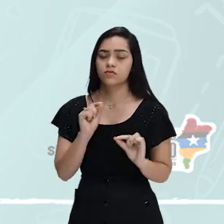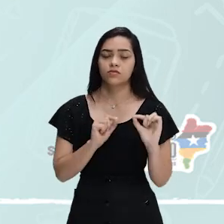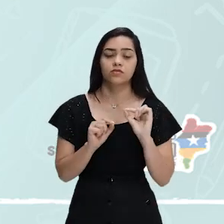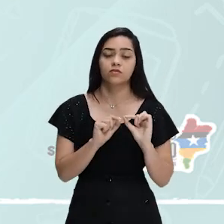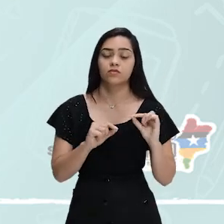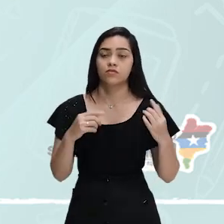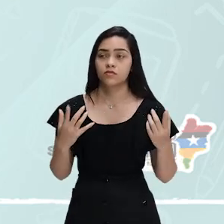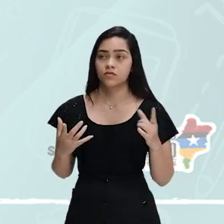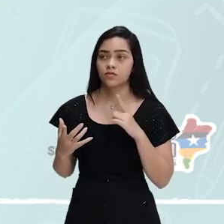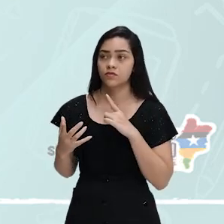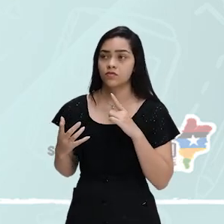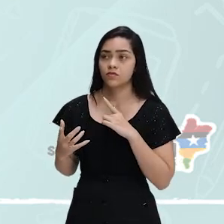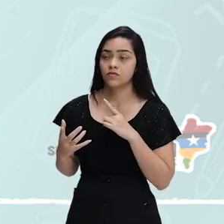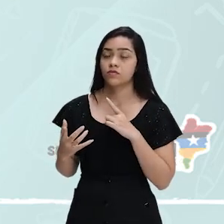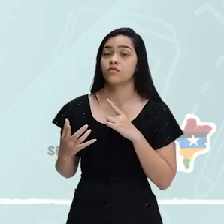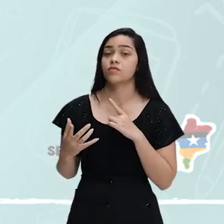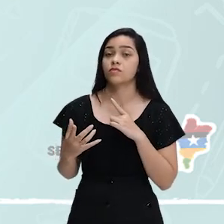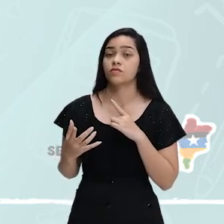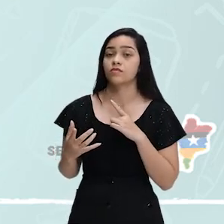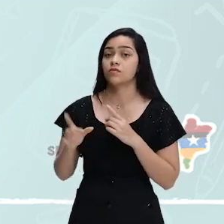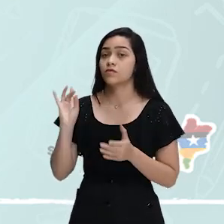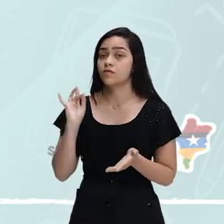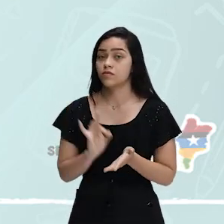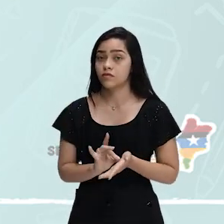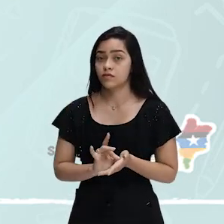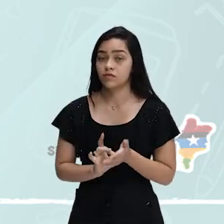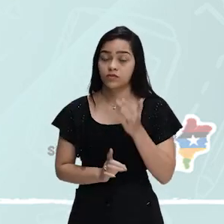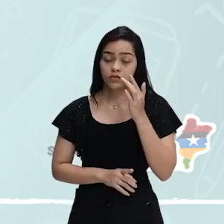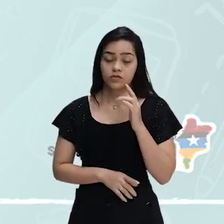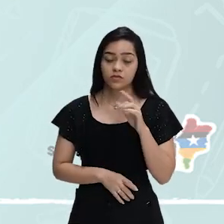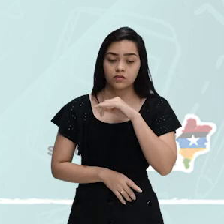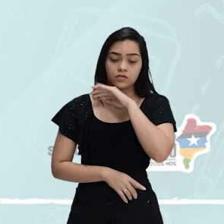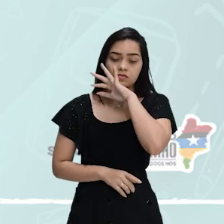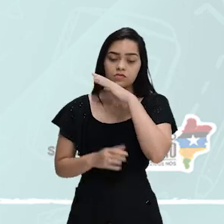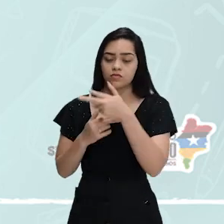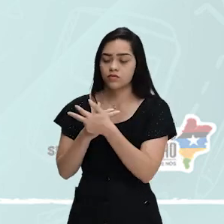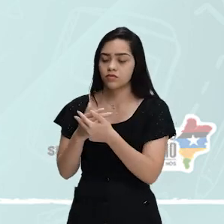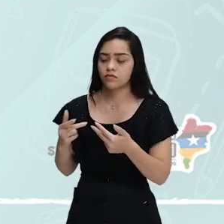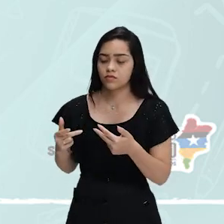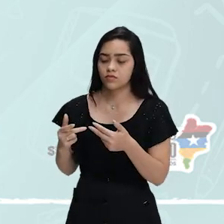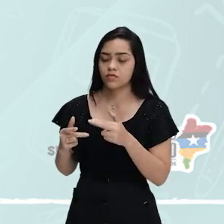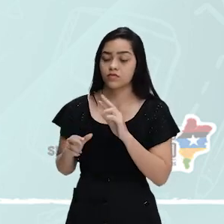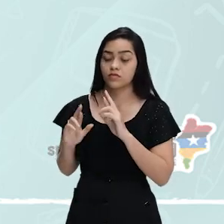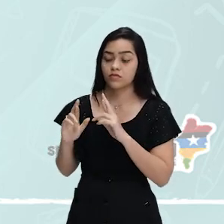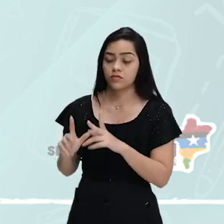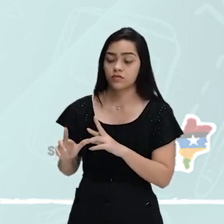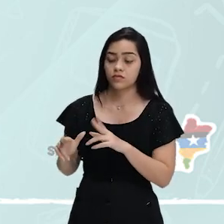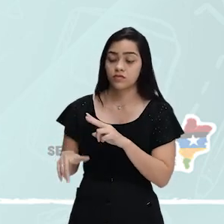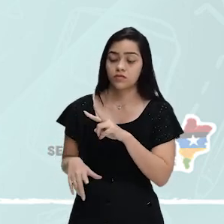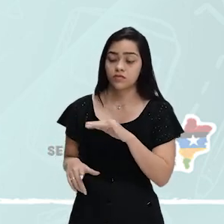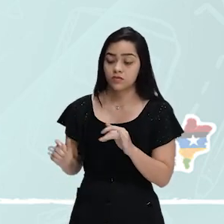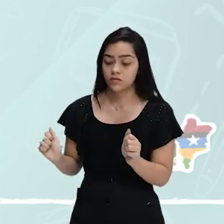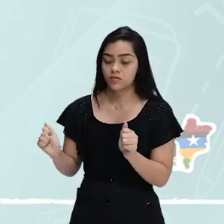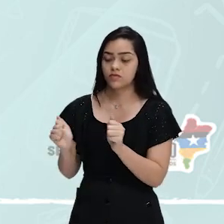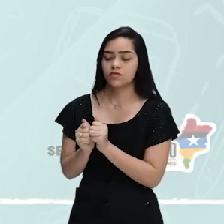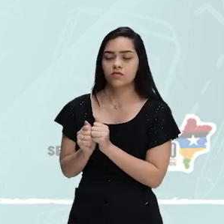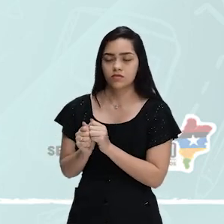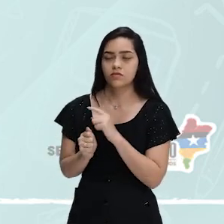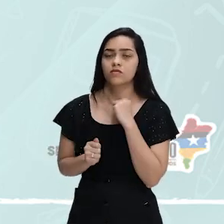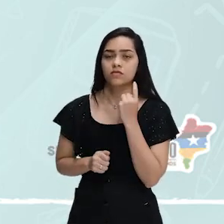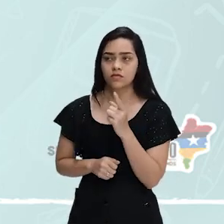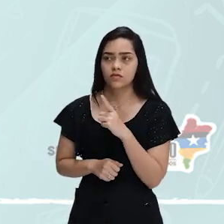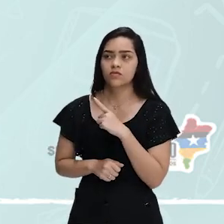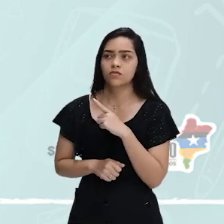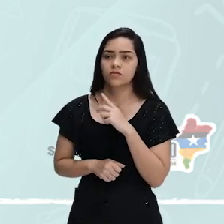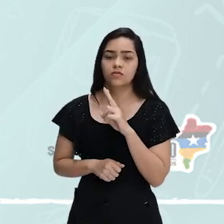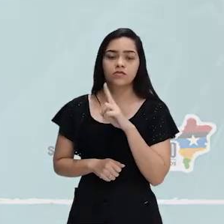quê? Essa simbiose é o fato de que os indivíduos que são de espécies diferentes, eles vão viver juntos, né? E nós temos aqui, ó,